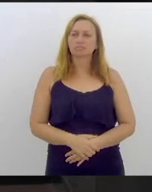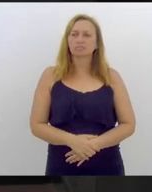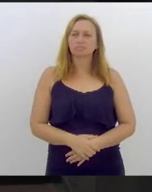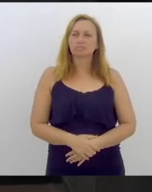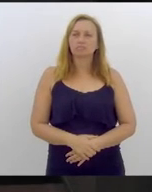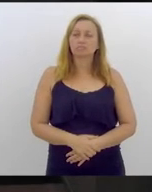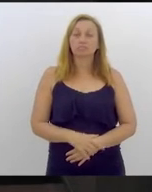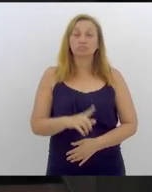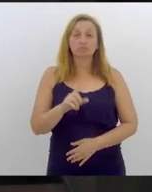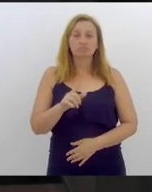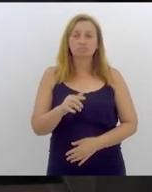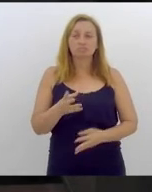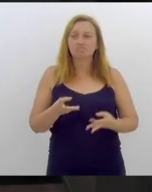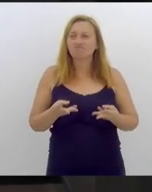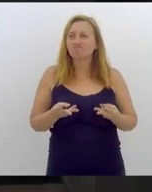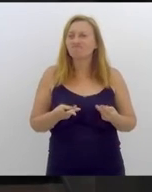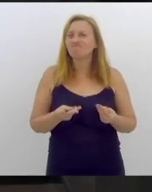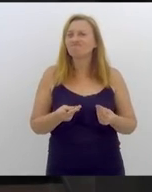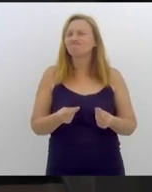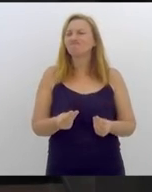seria muito sensível